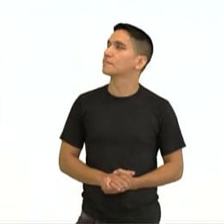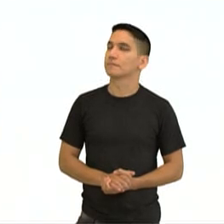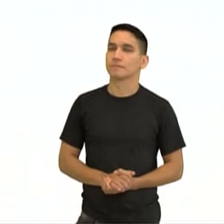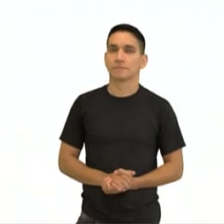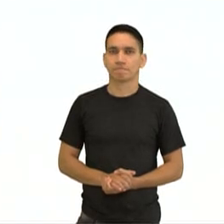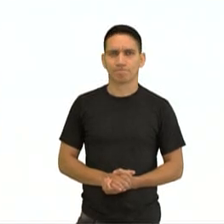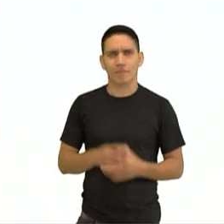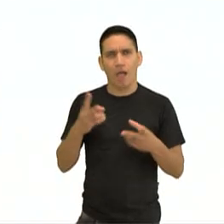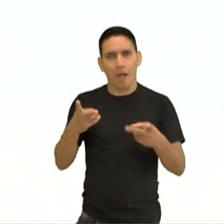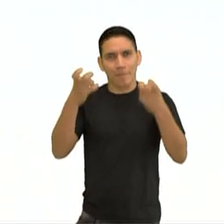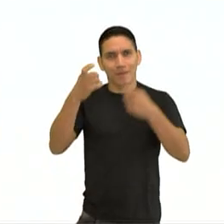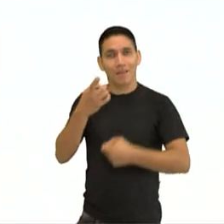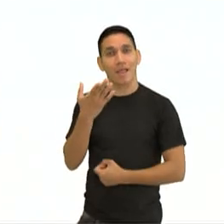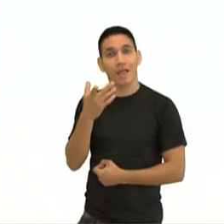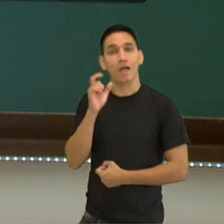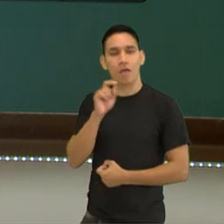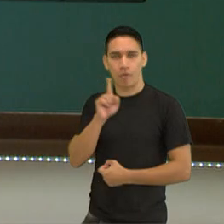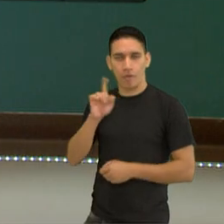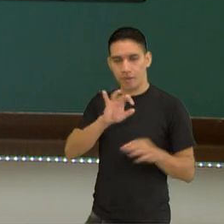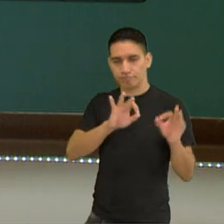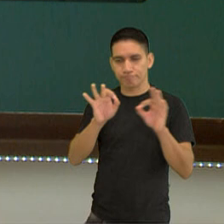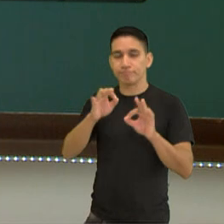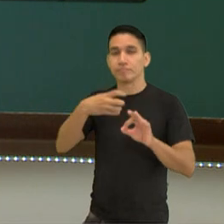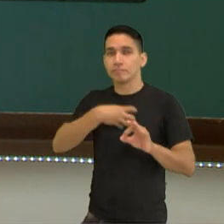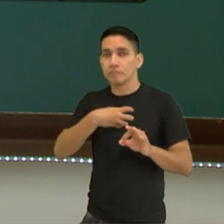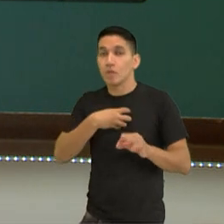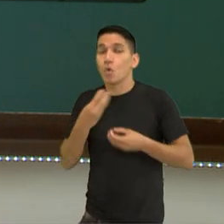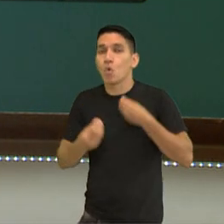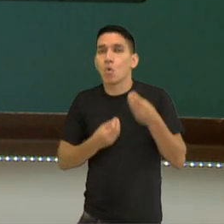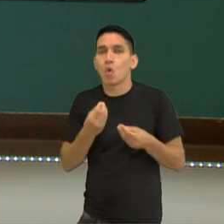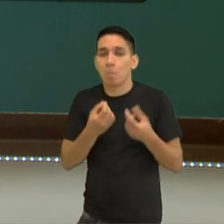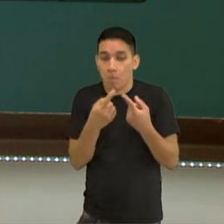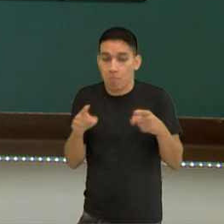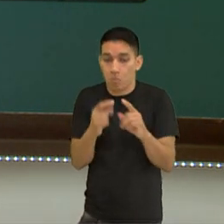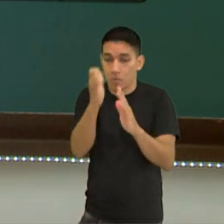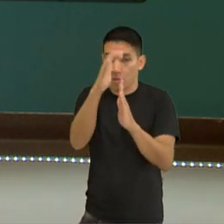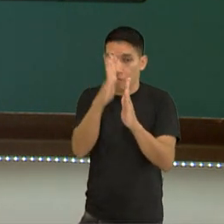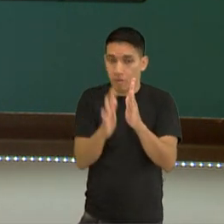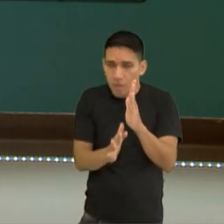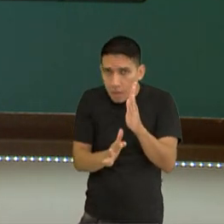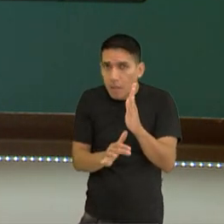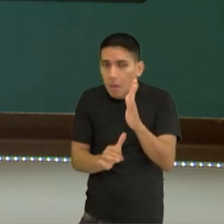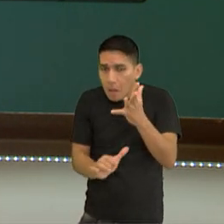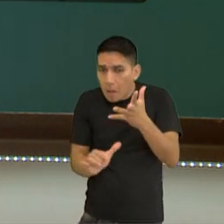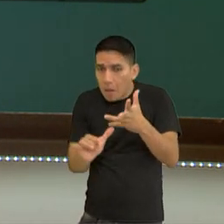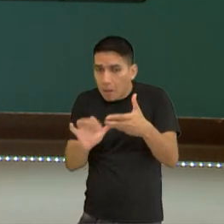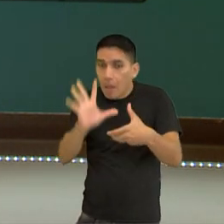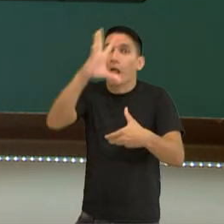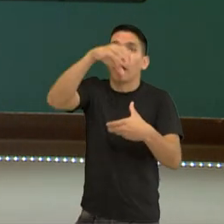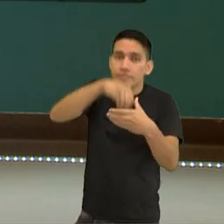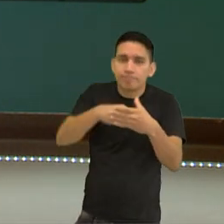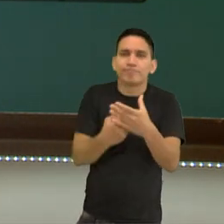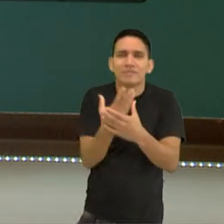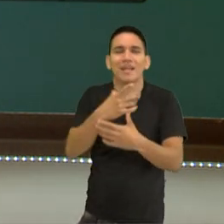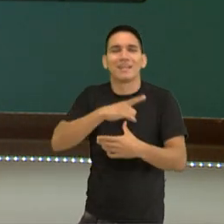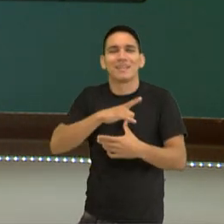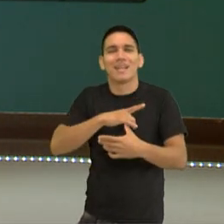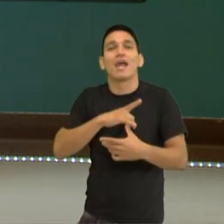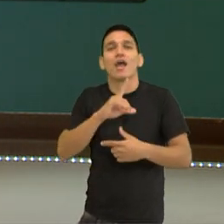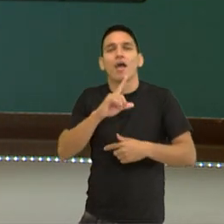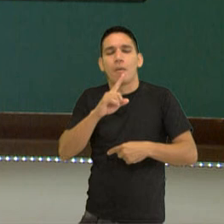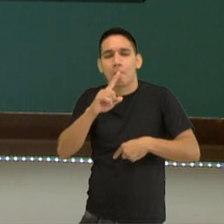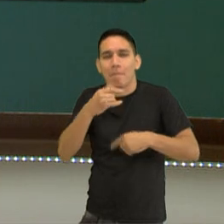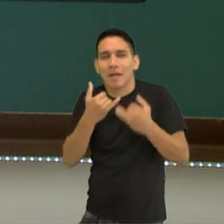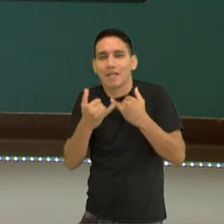Então vocês percebem aqui, pessoal, como a música barroca ela é composta. Você viu que ela é uma coisa que ela vai dando